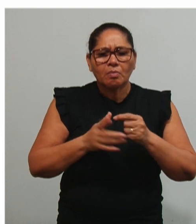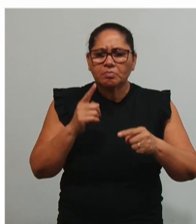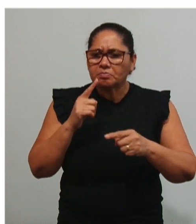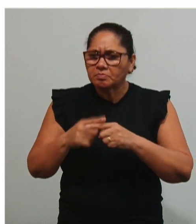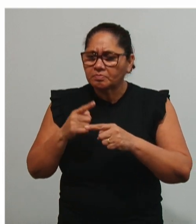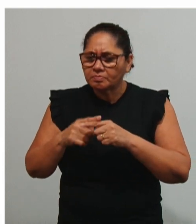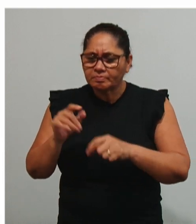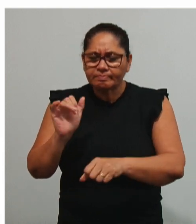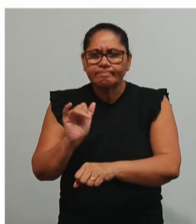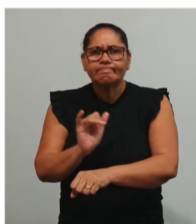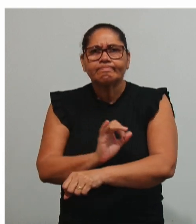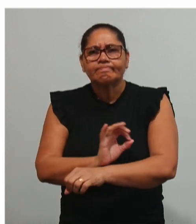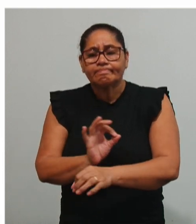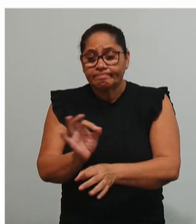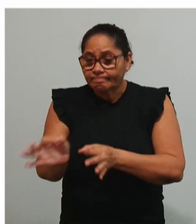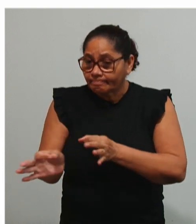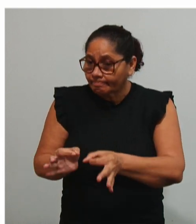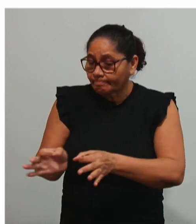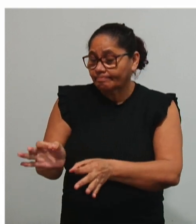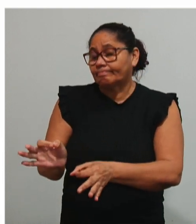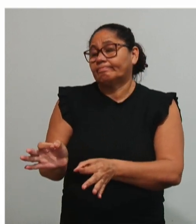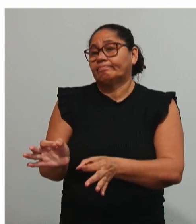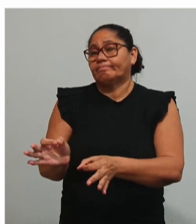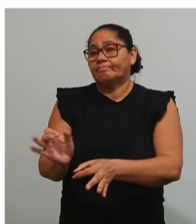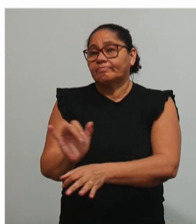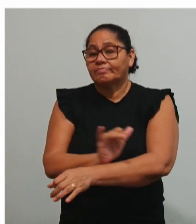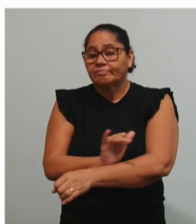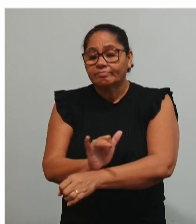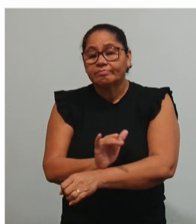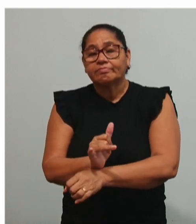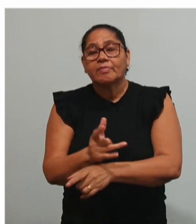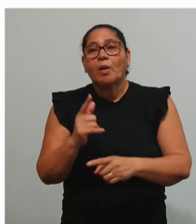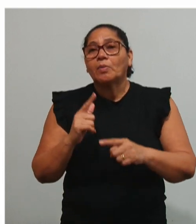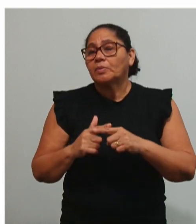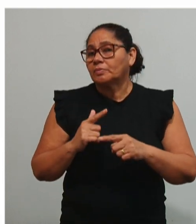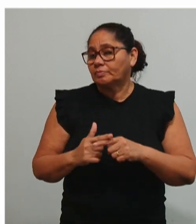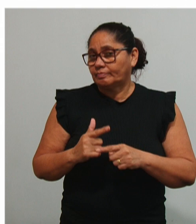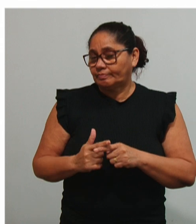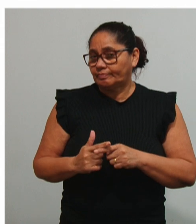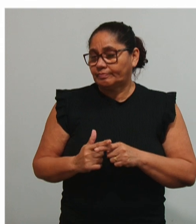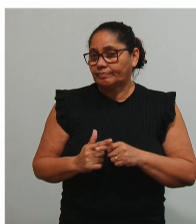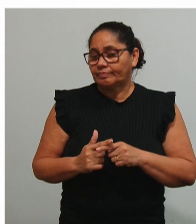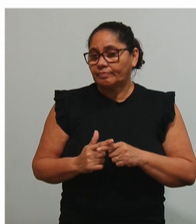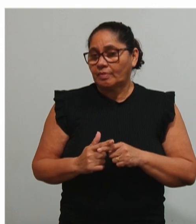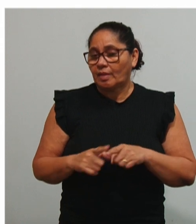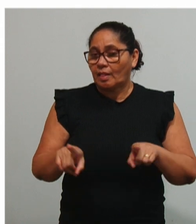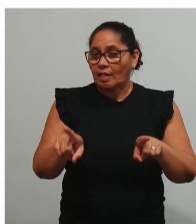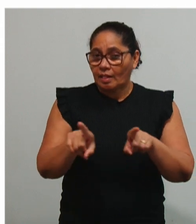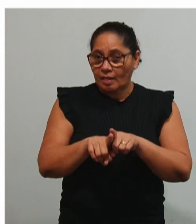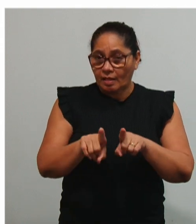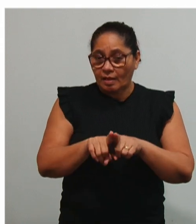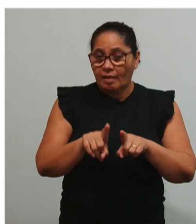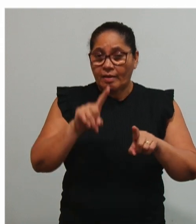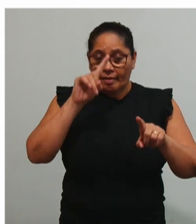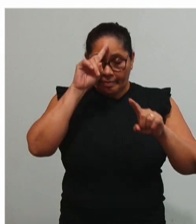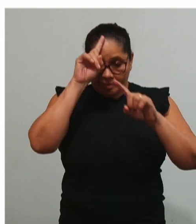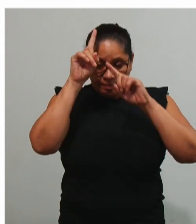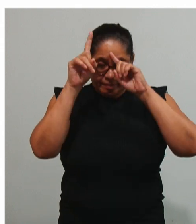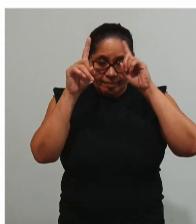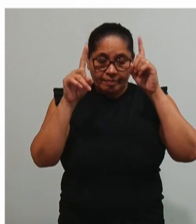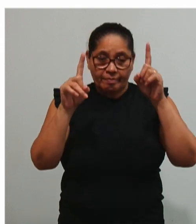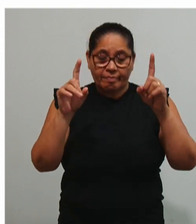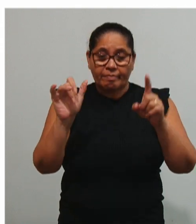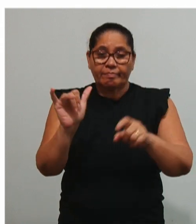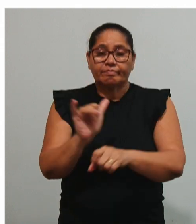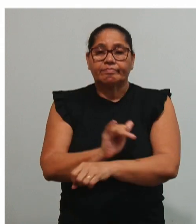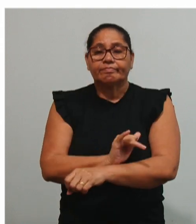planejar, afinal, né? Para que fazer isso? Para que fazer um planejamento? E também a ideia de